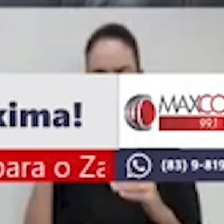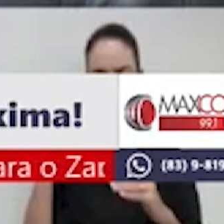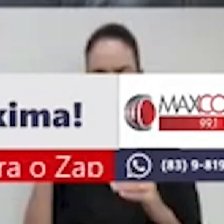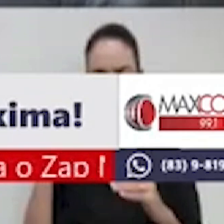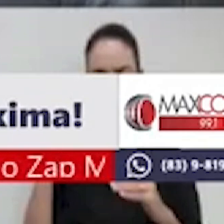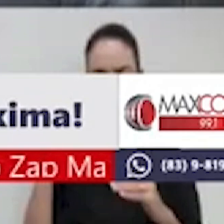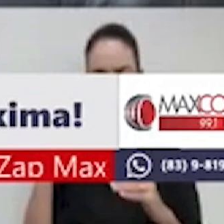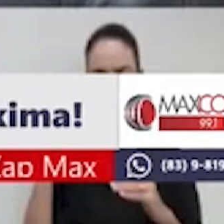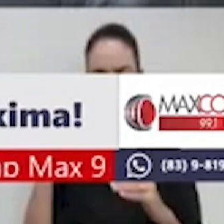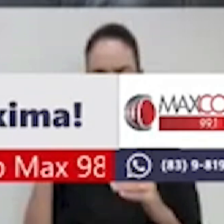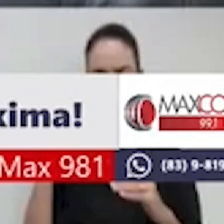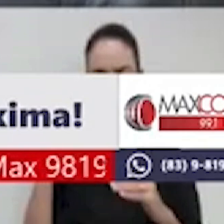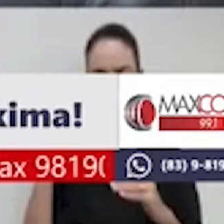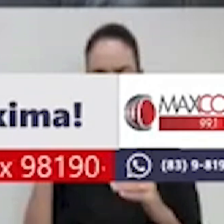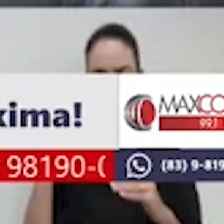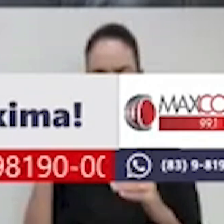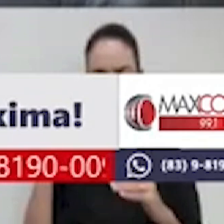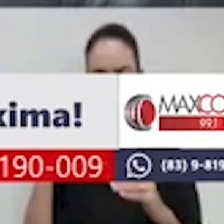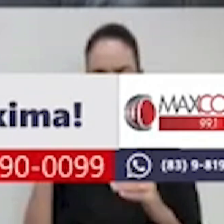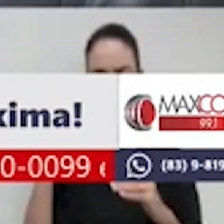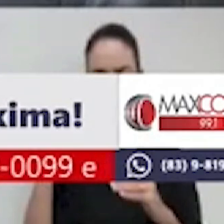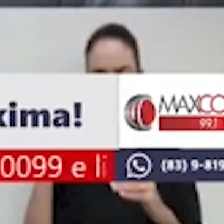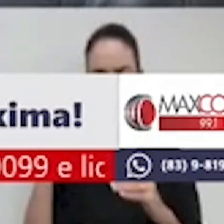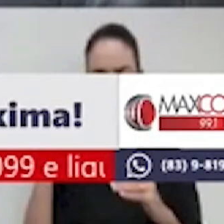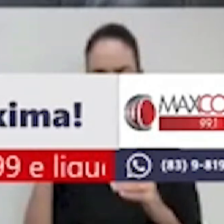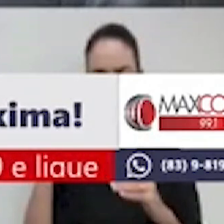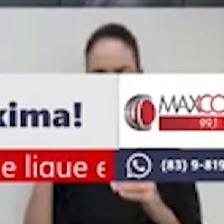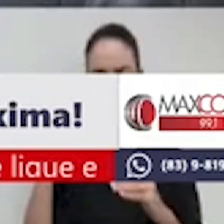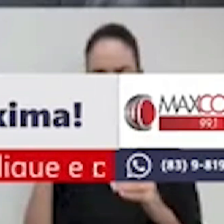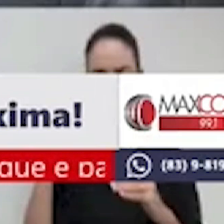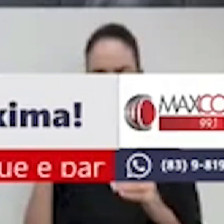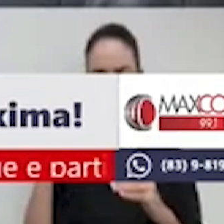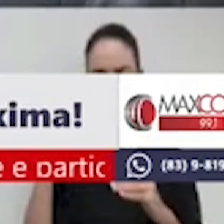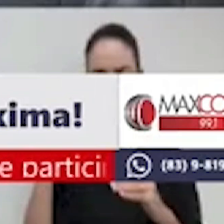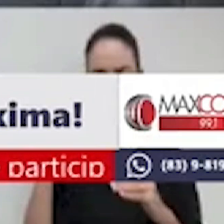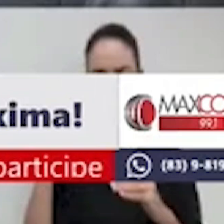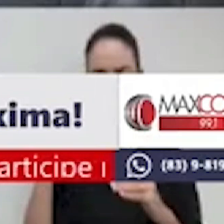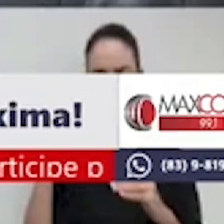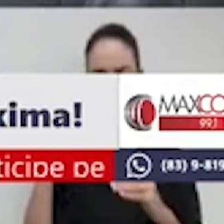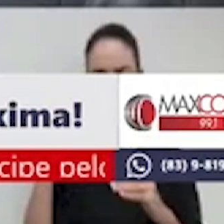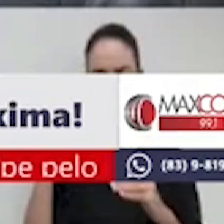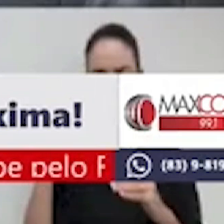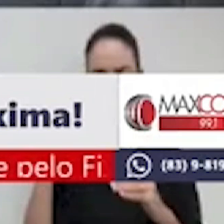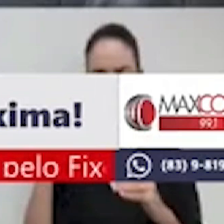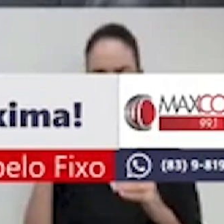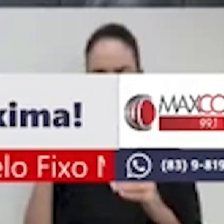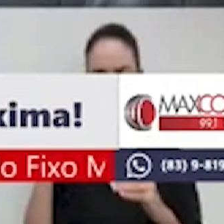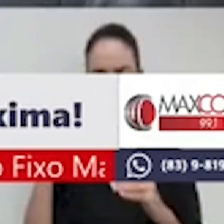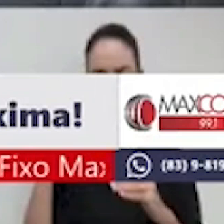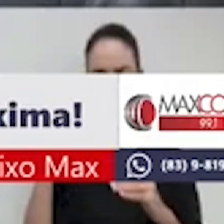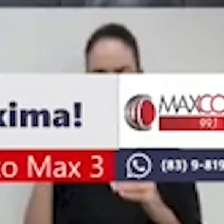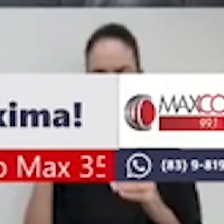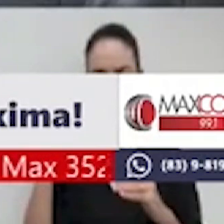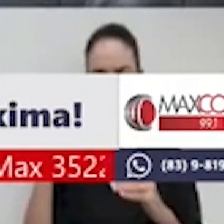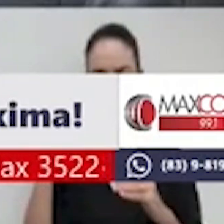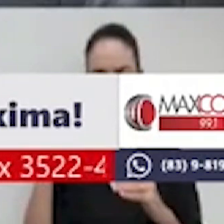agora faz faz com a família agora ele gosta desse tipo de gente sabe qual é o tipo de gente